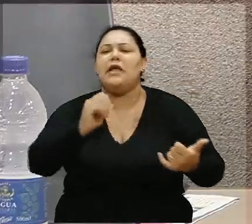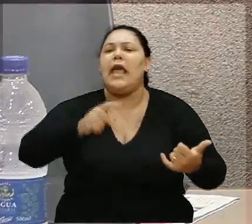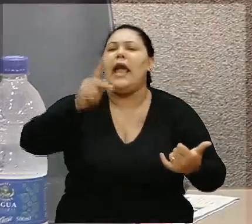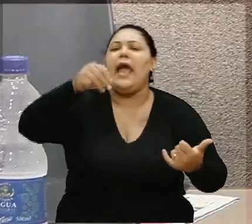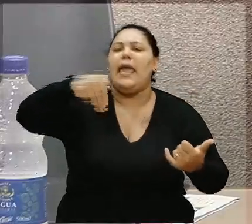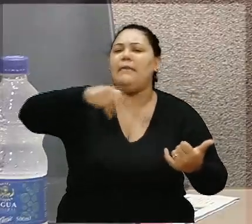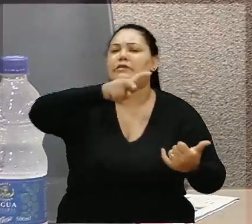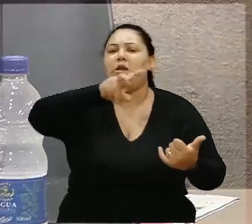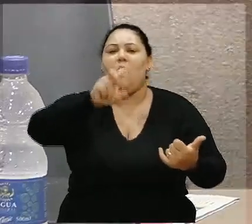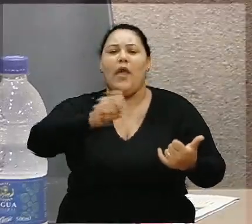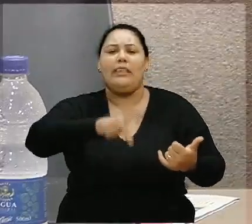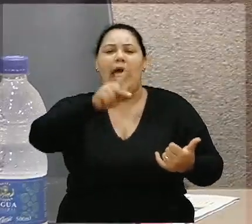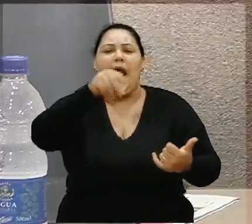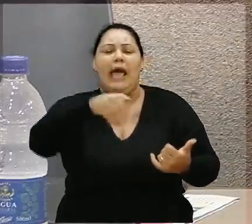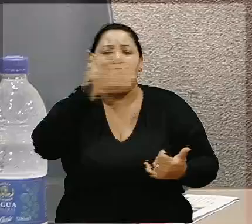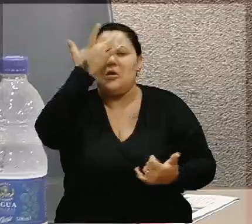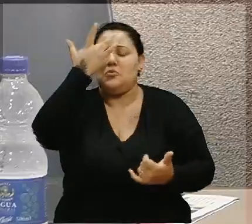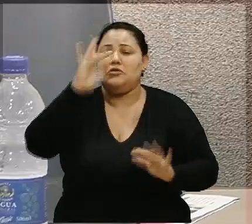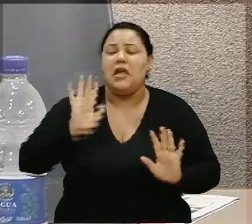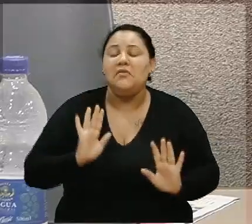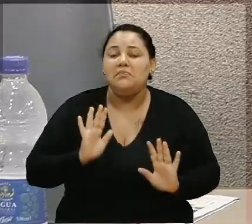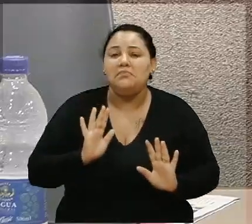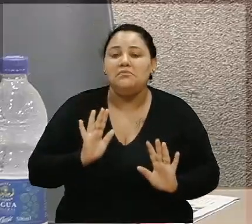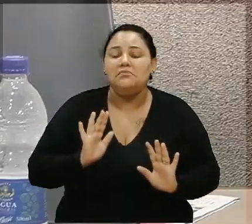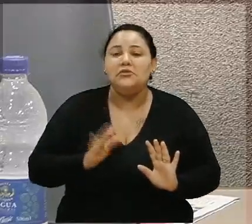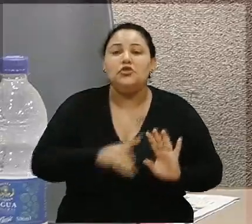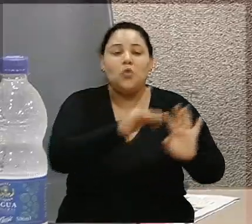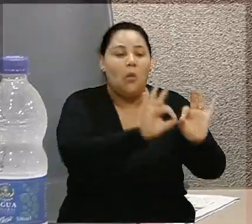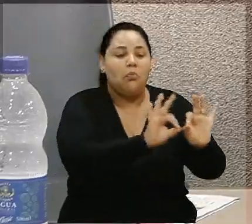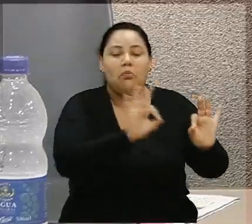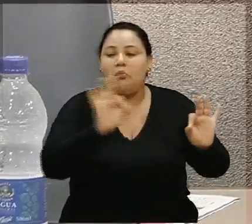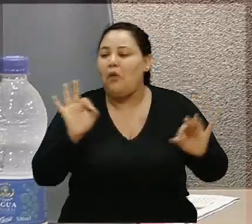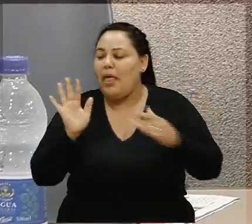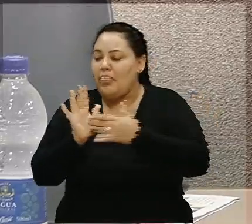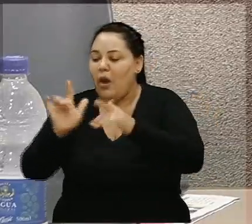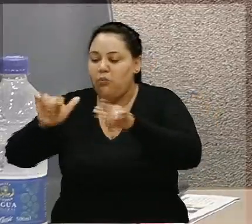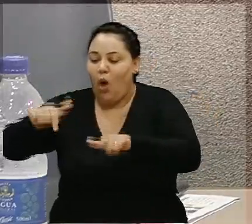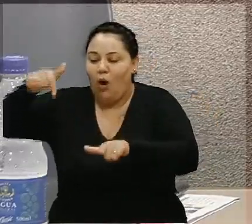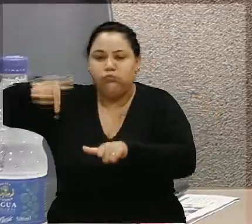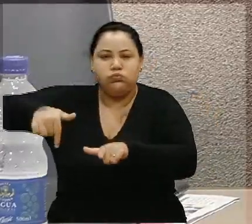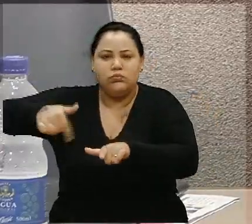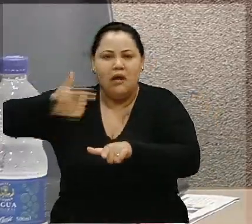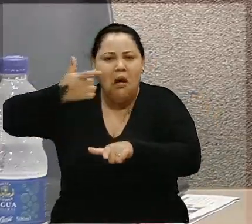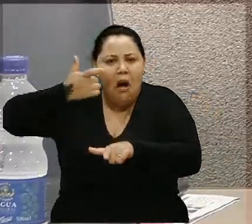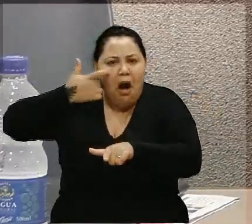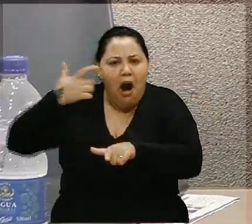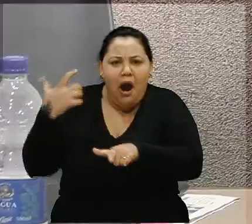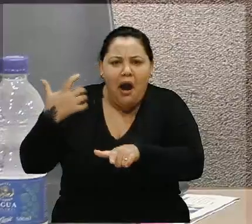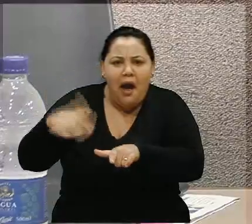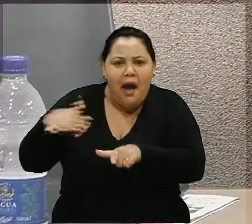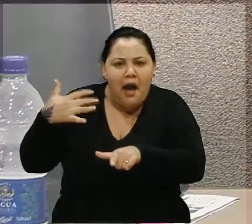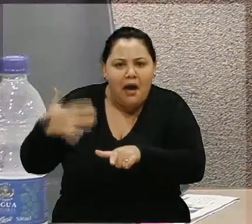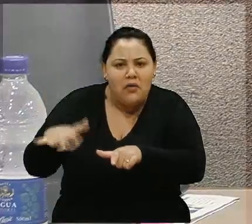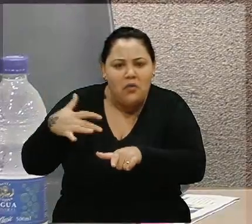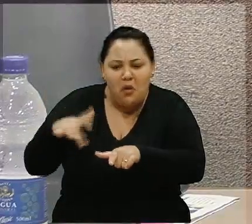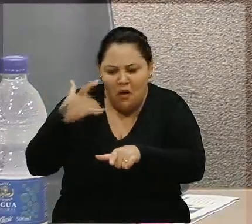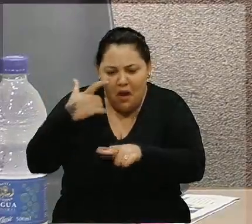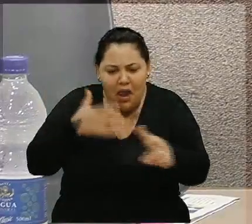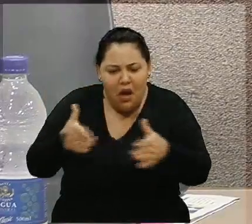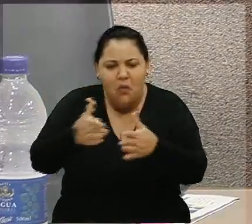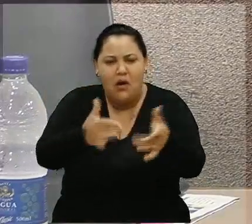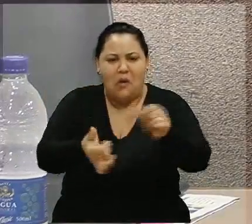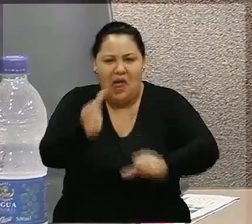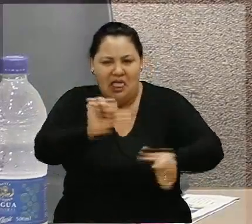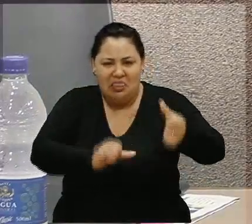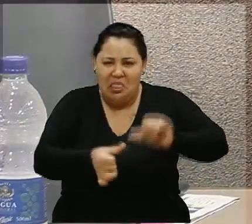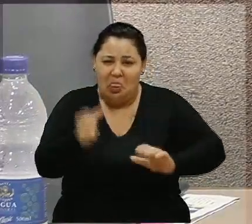50, 100 quilômetros, não sei, de um até o outro, e olha o valor que você paga, olha a qualidade da rodovia 101, que